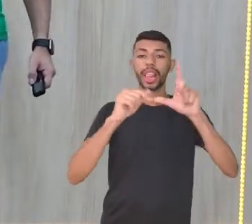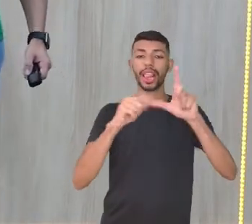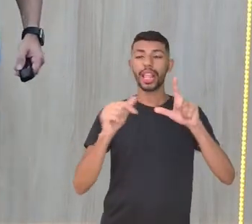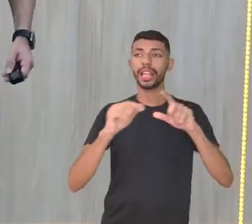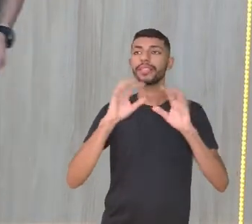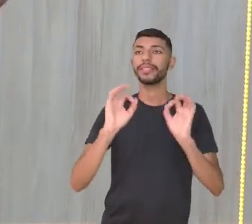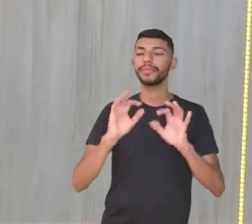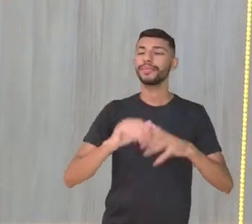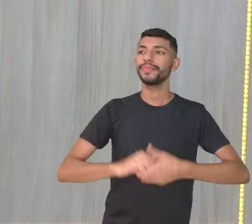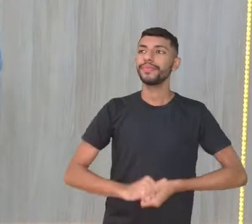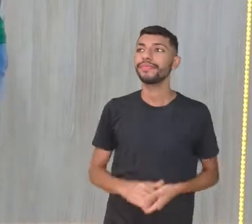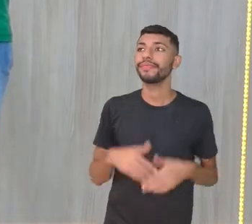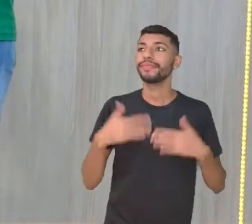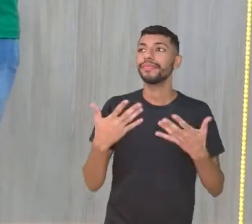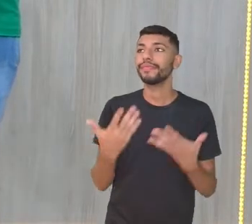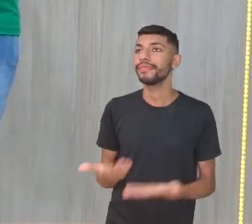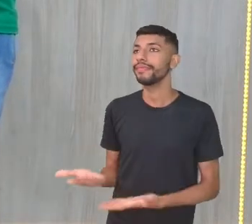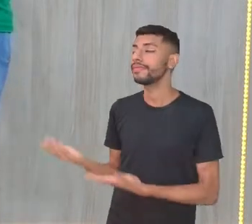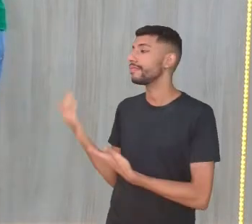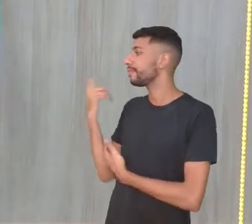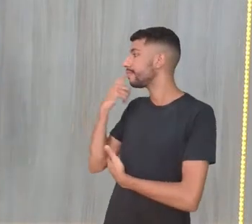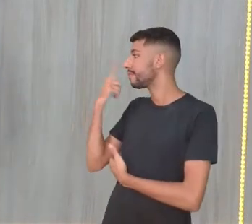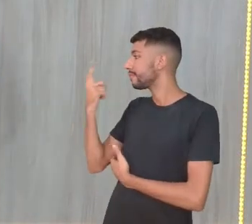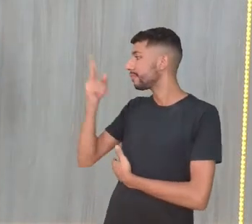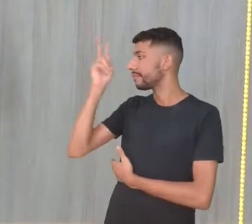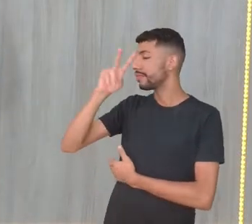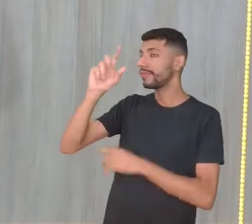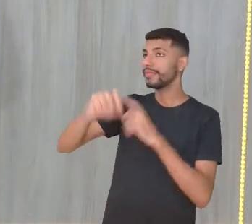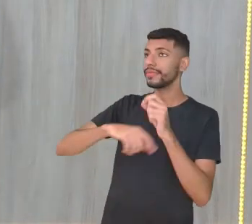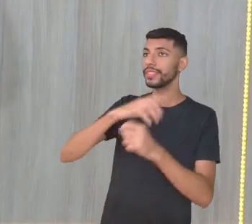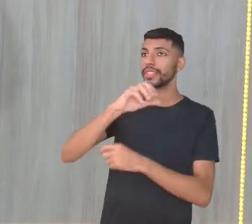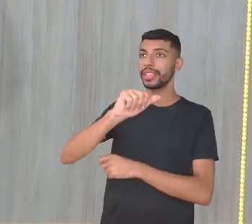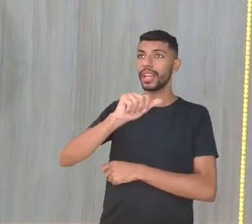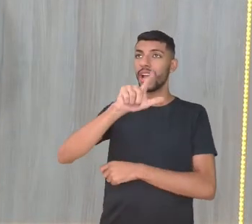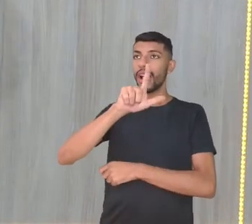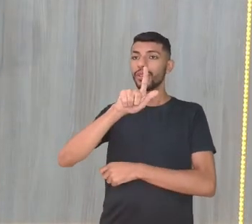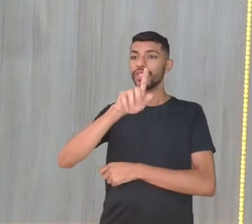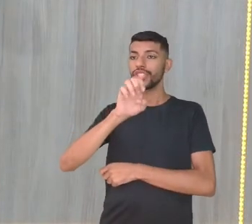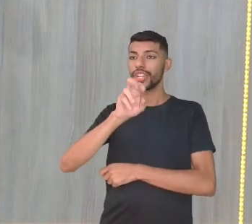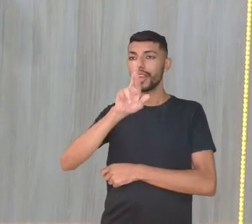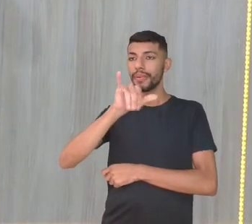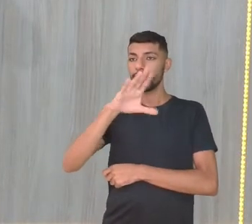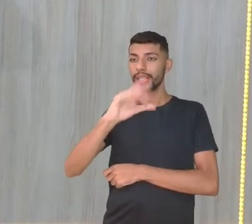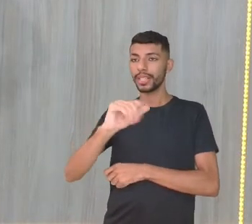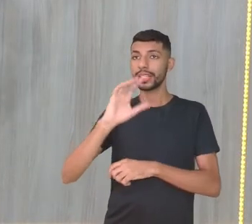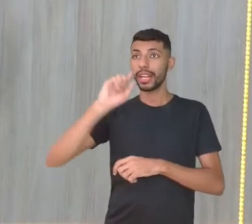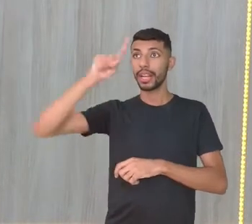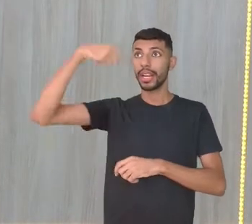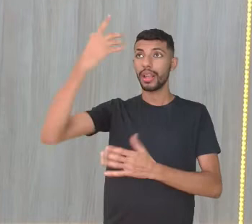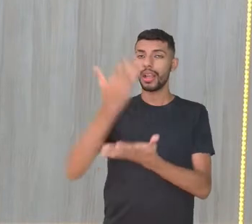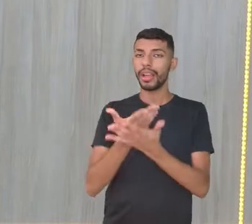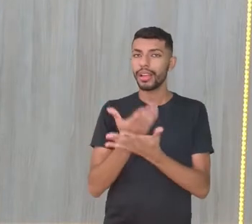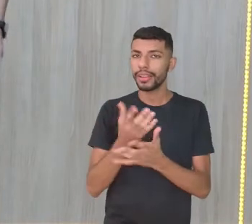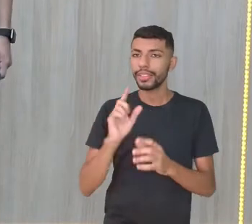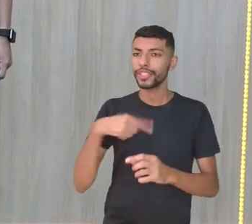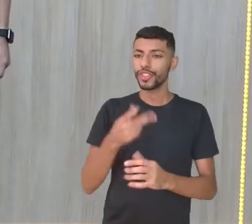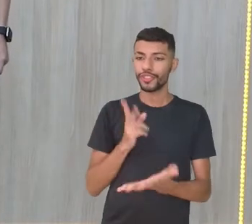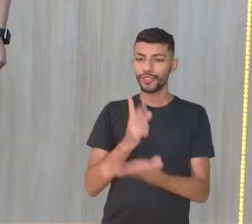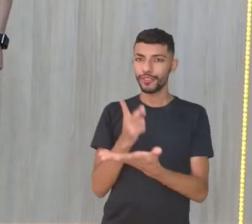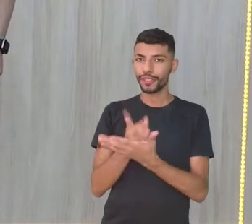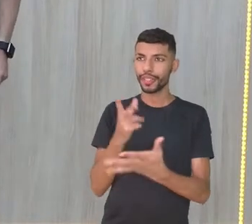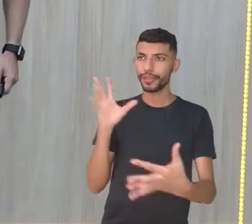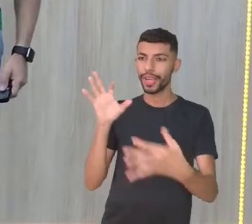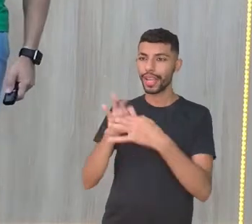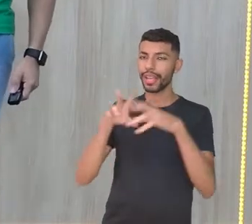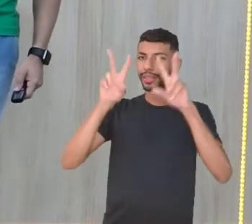adições, tá bom? Então, lembre o que é expressão algébrica, certo? E na próxima aula a gente vai dar continuidade aí